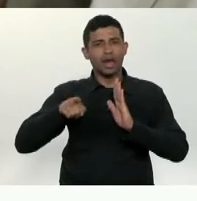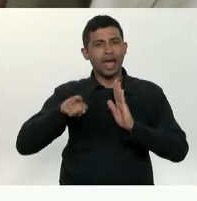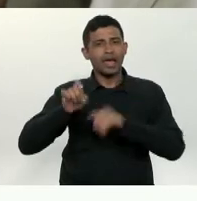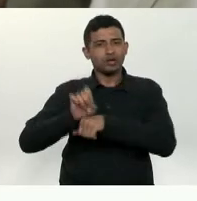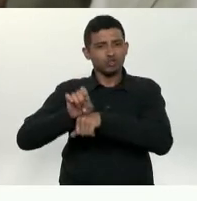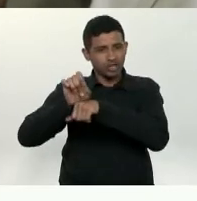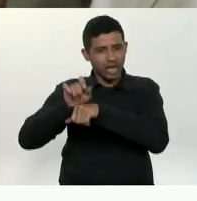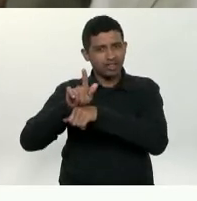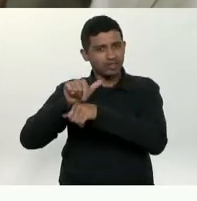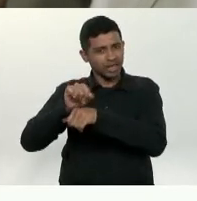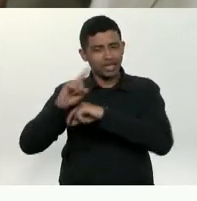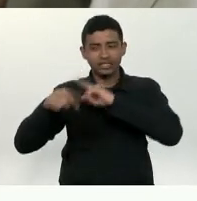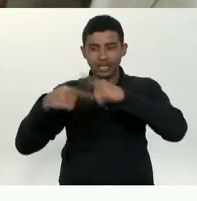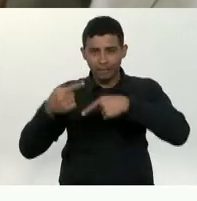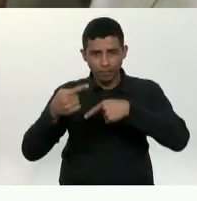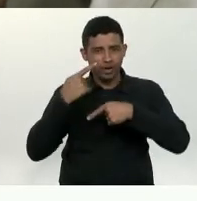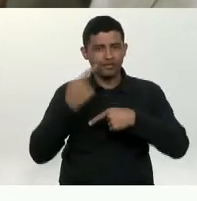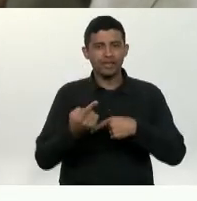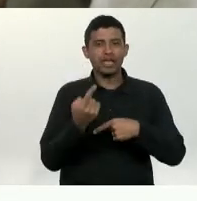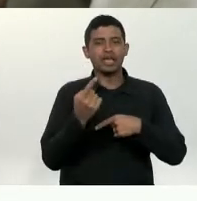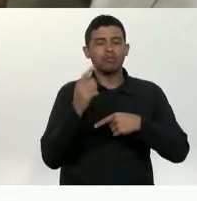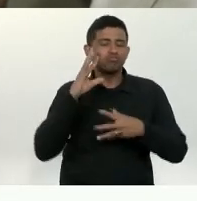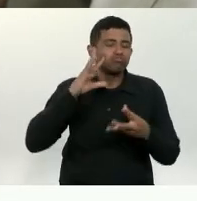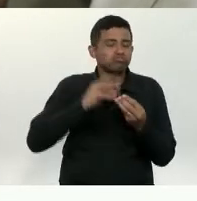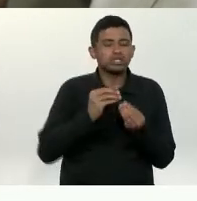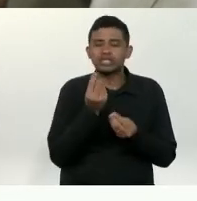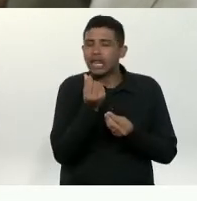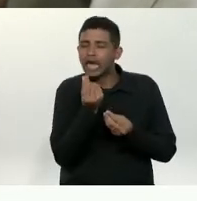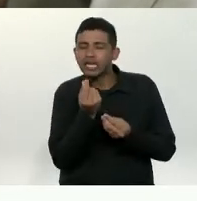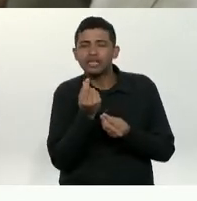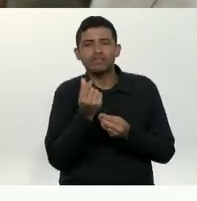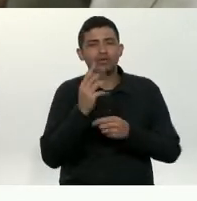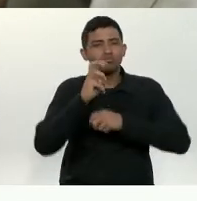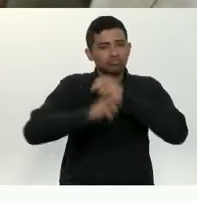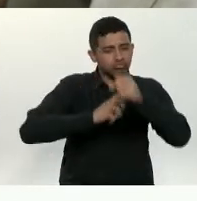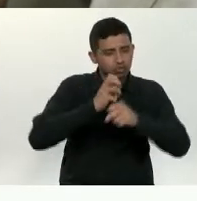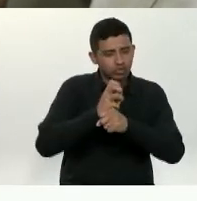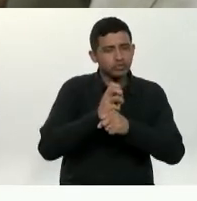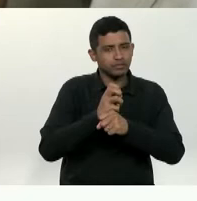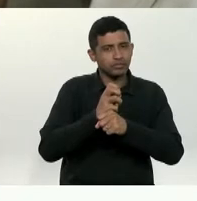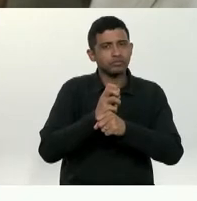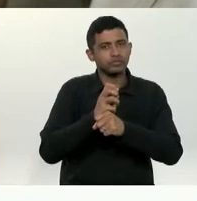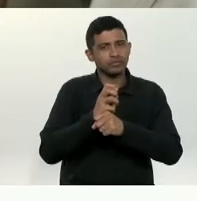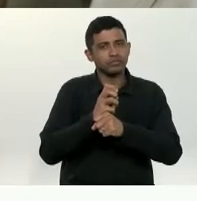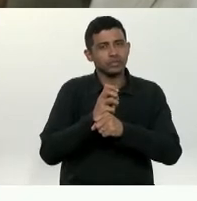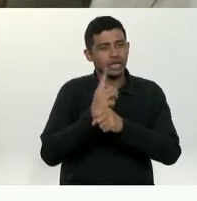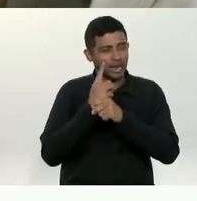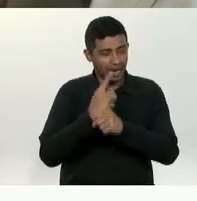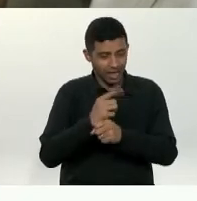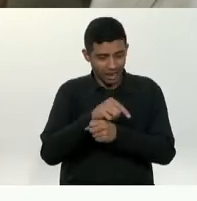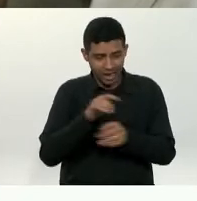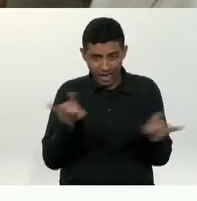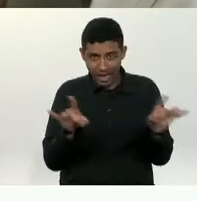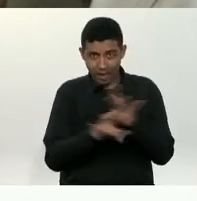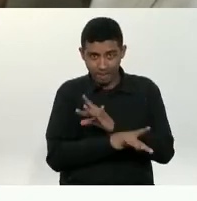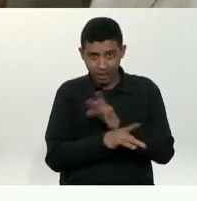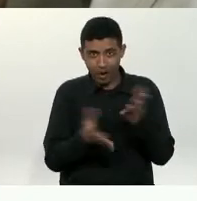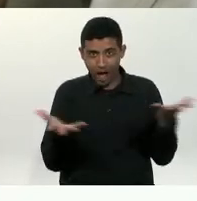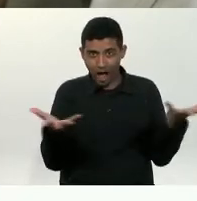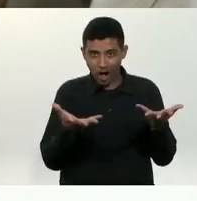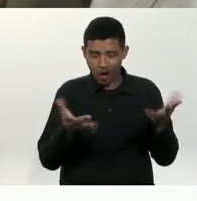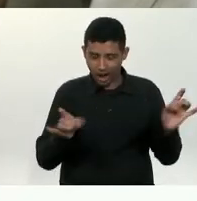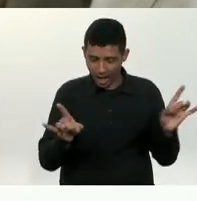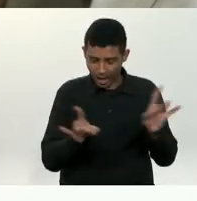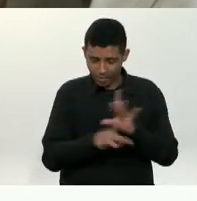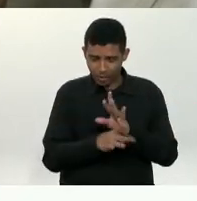revisão tarifária quinquenal, e só depois da finalização do processo de revisão quinquenal da tarifa, que está acontecendo nesse momento, é a